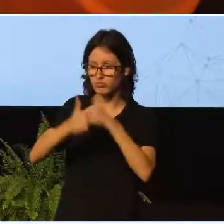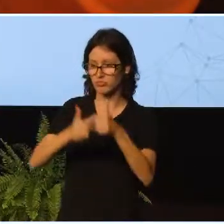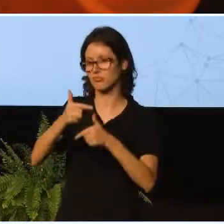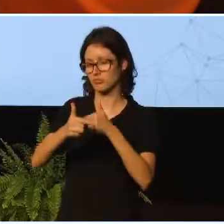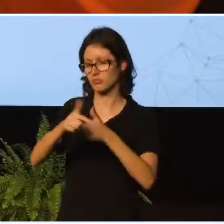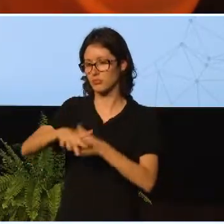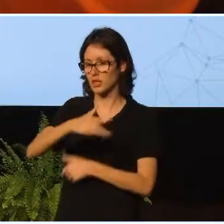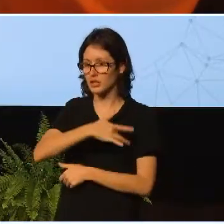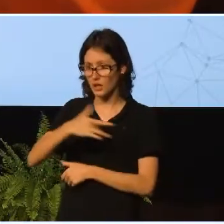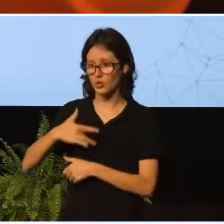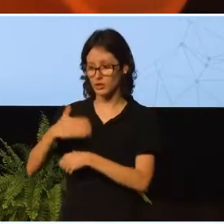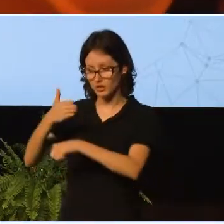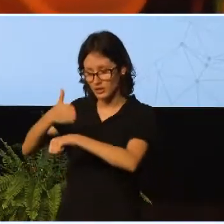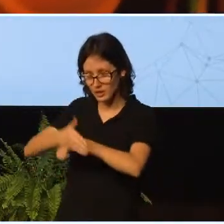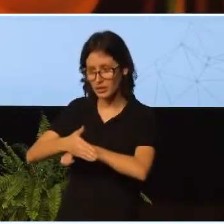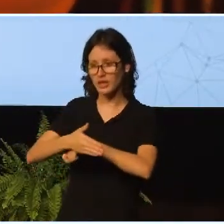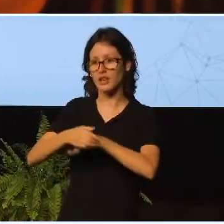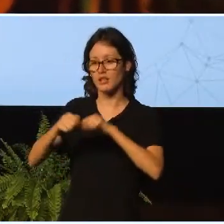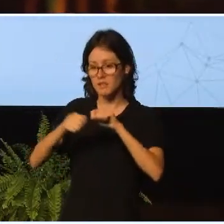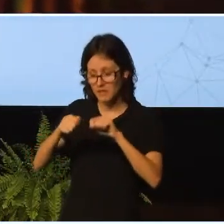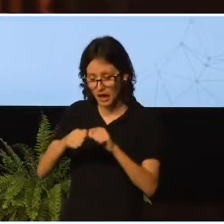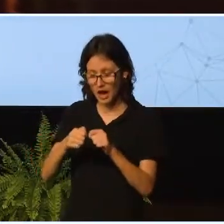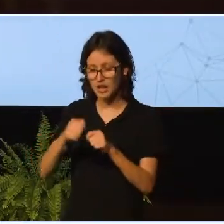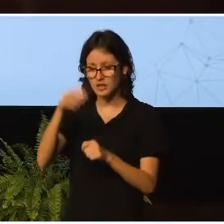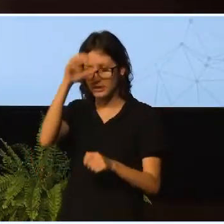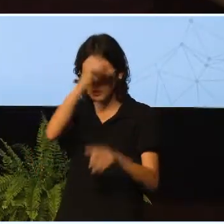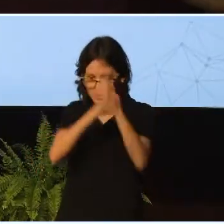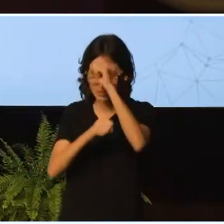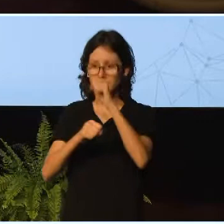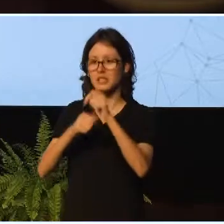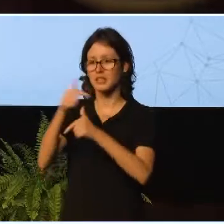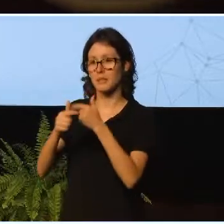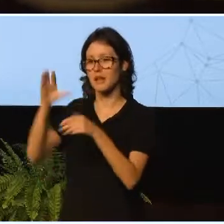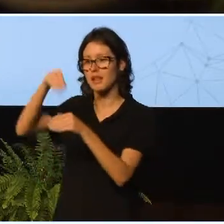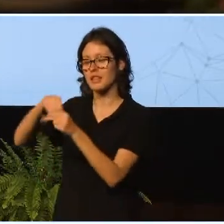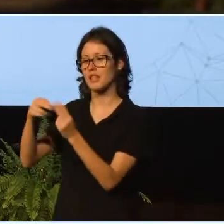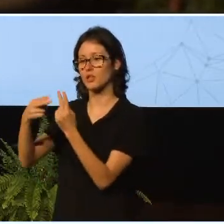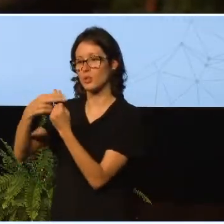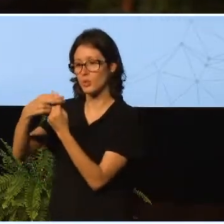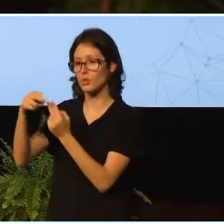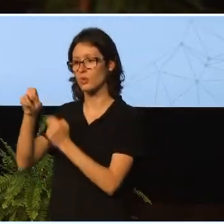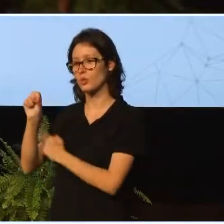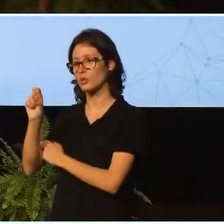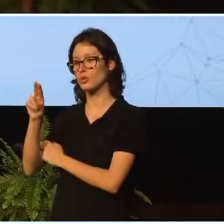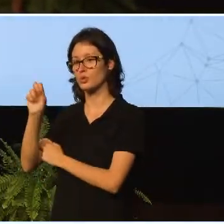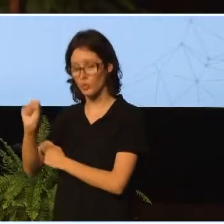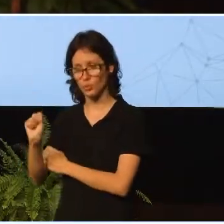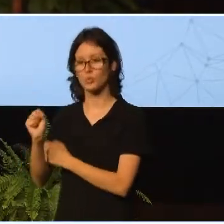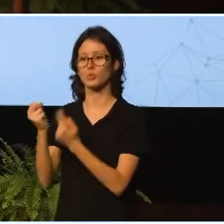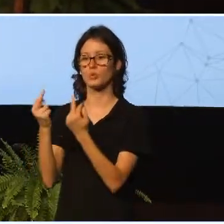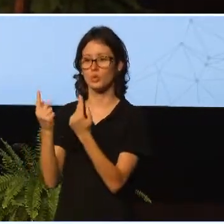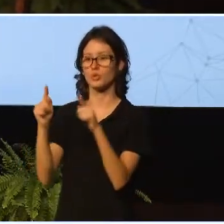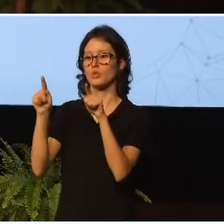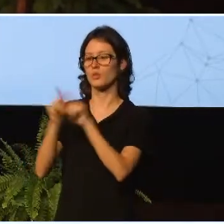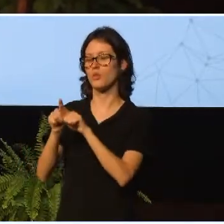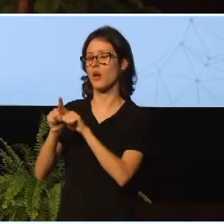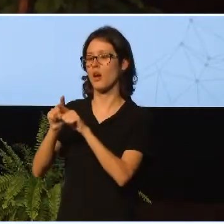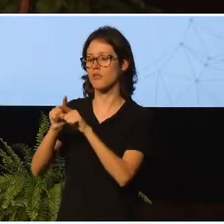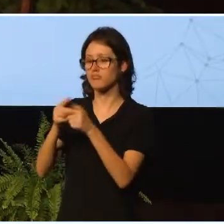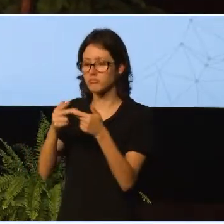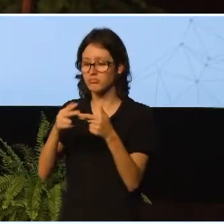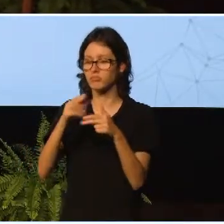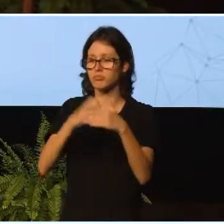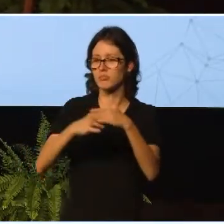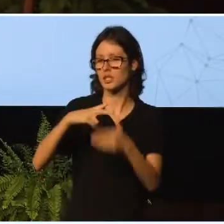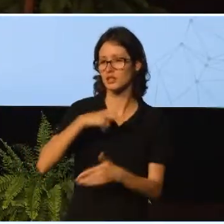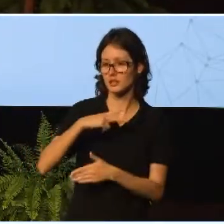aqui façam tão bem no SUS quanto se faz nas atividades